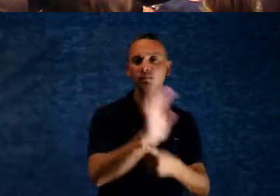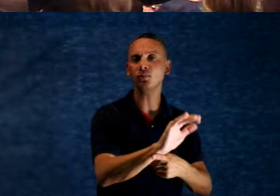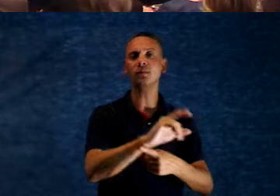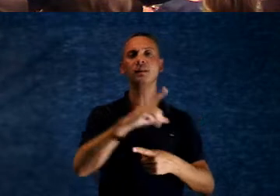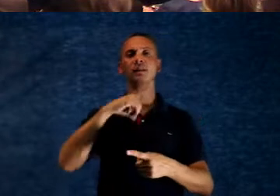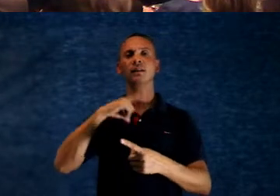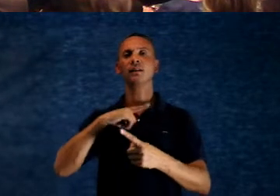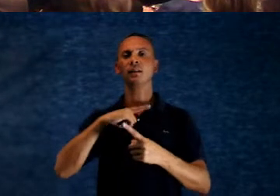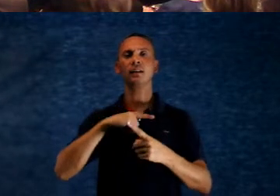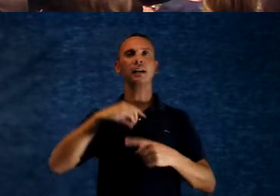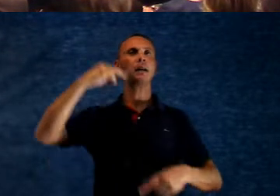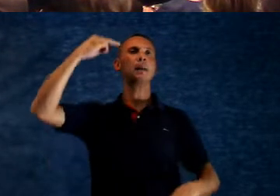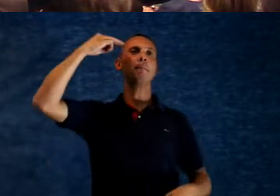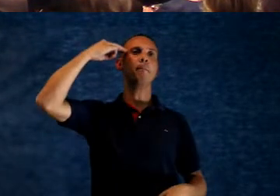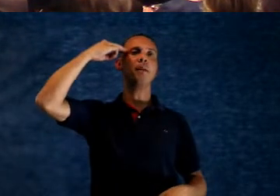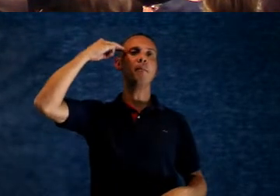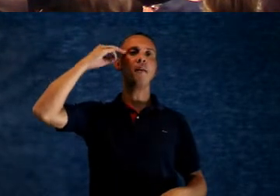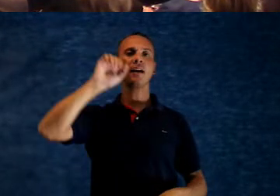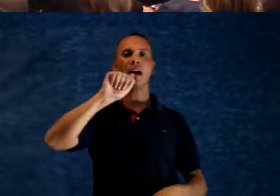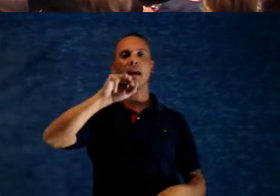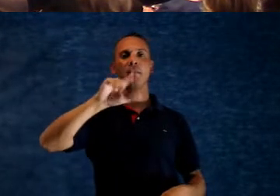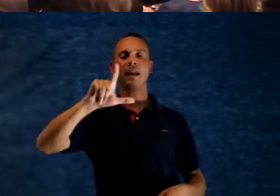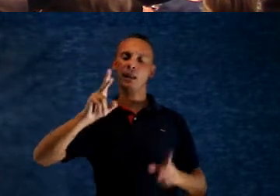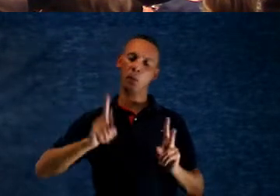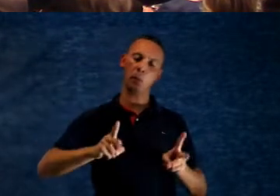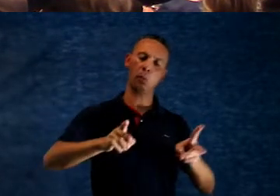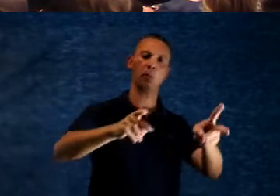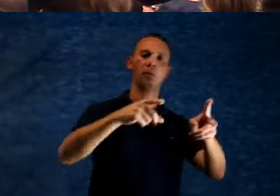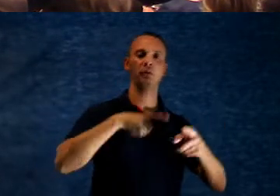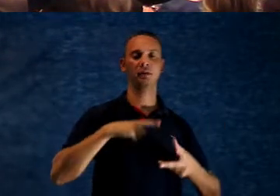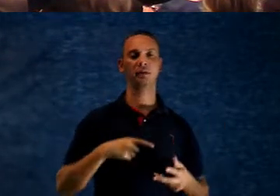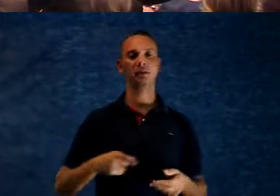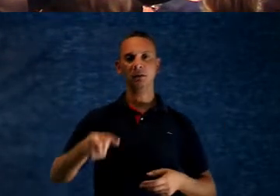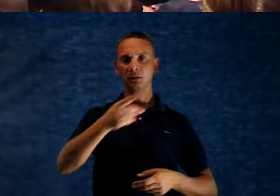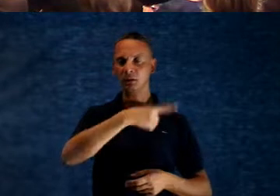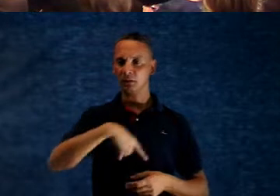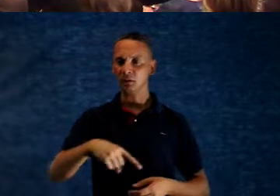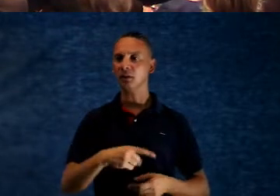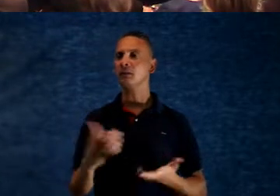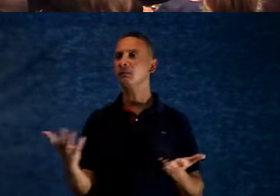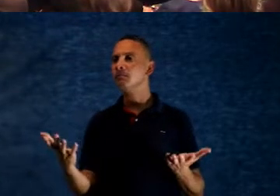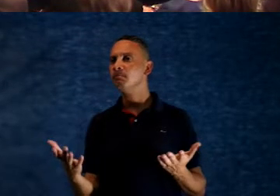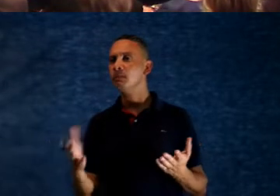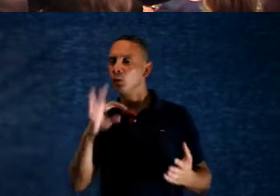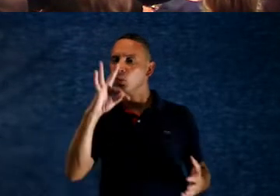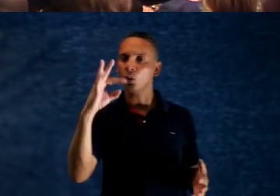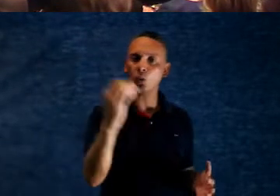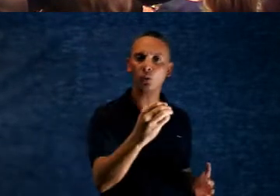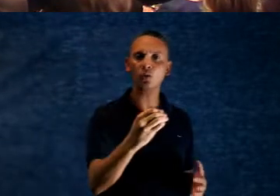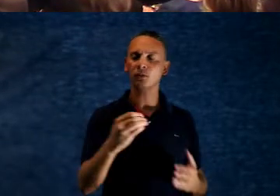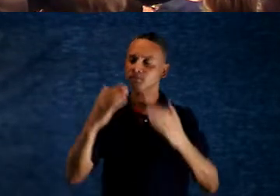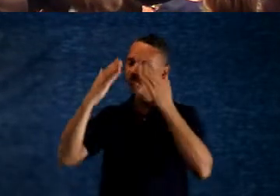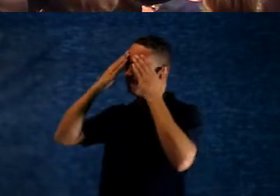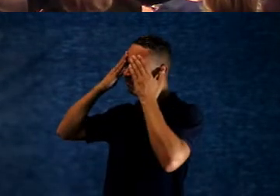construção do edifício da memória da Academia Mineira de Letras. Somos todos nós, seus confrades e suas confreiras,